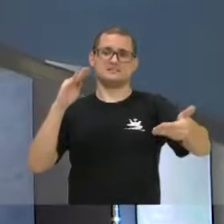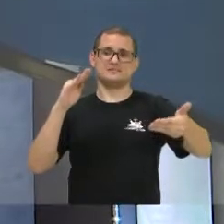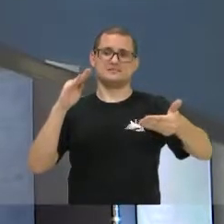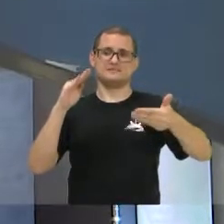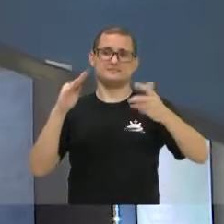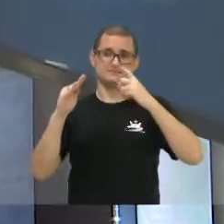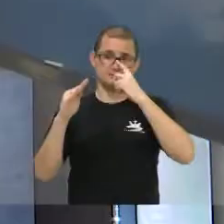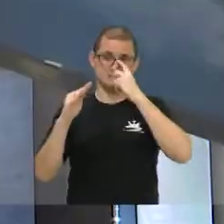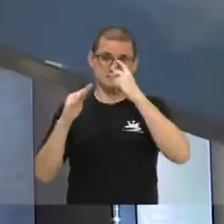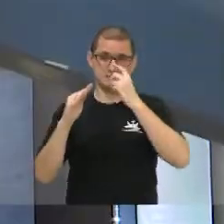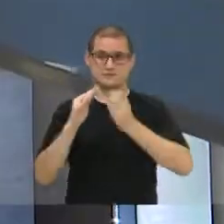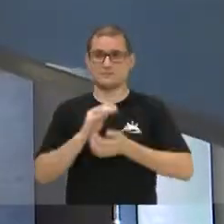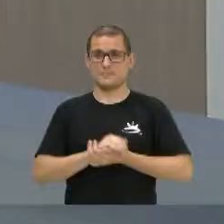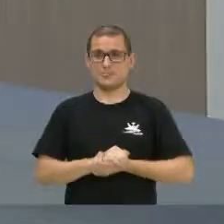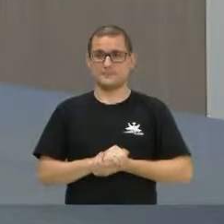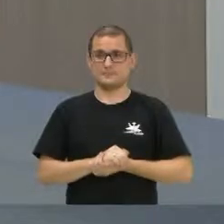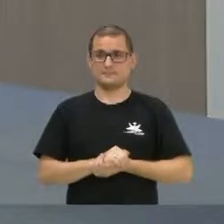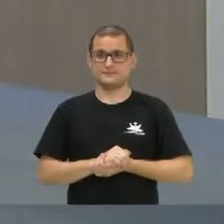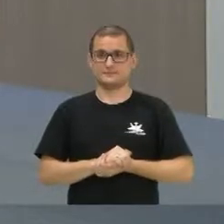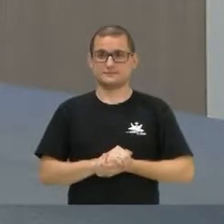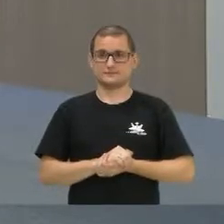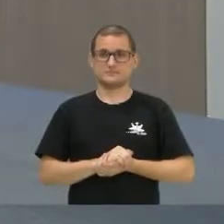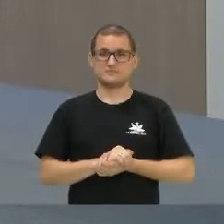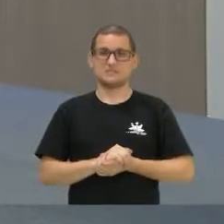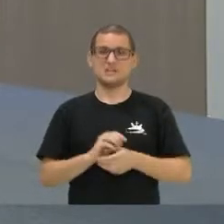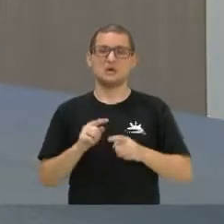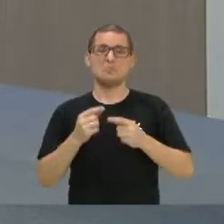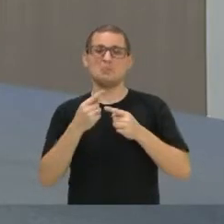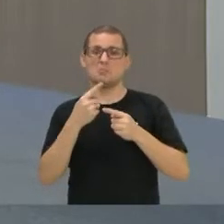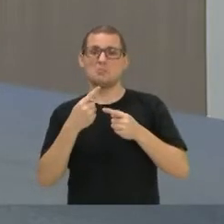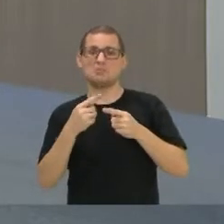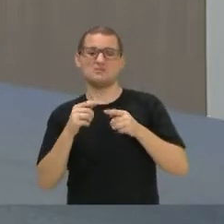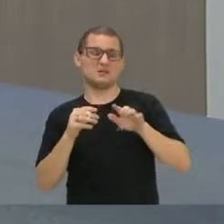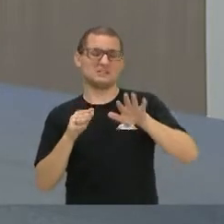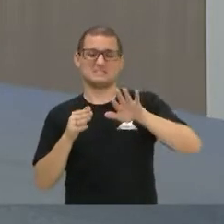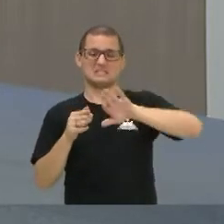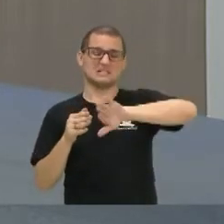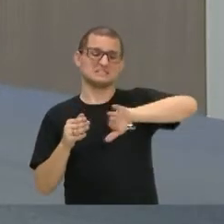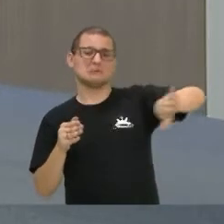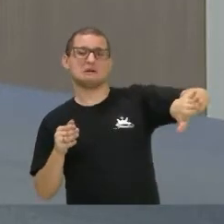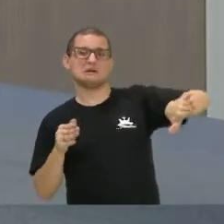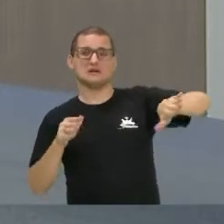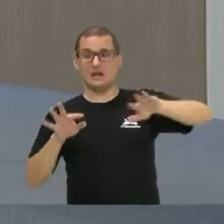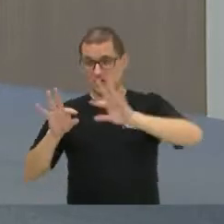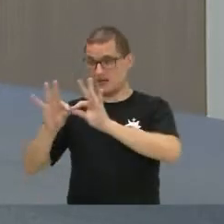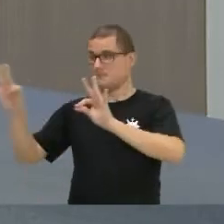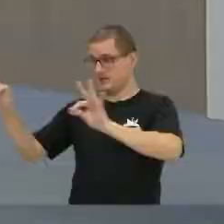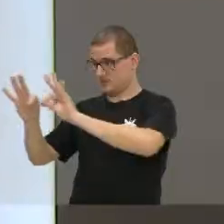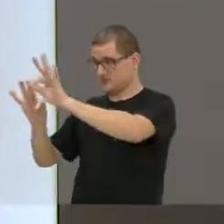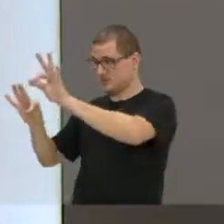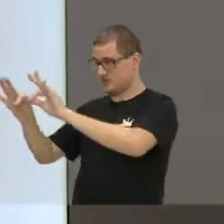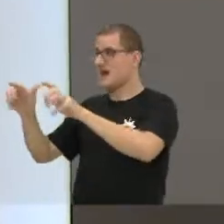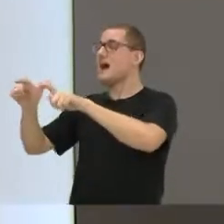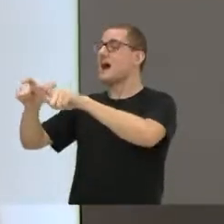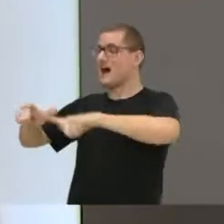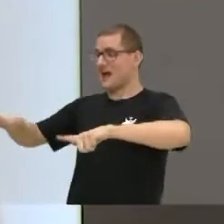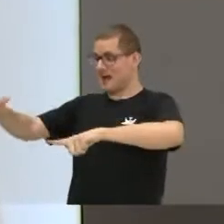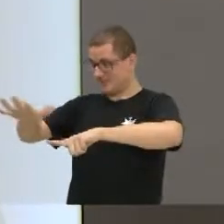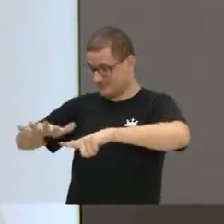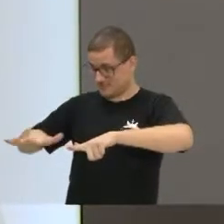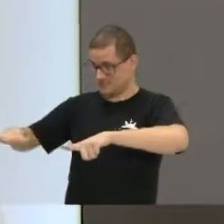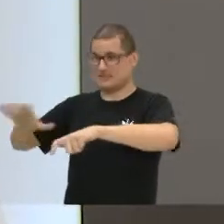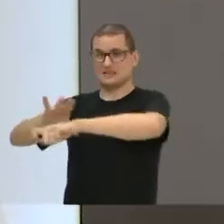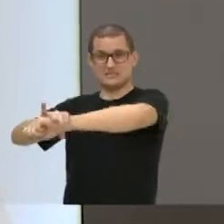nessas esta parte então não precisa salvar ser guardada o preservada a uma